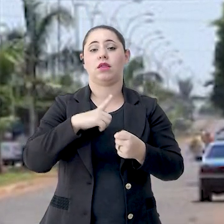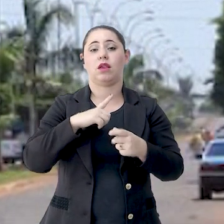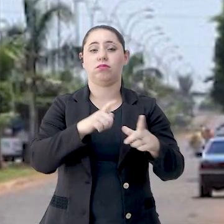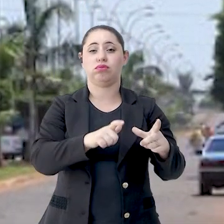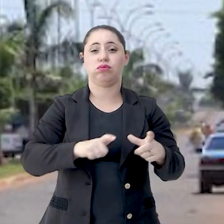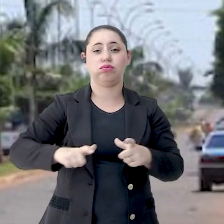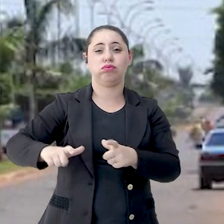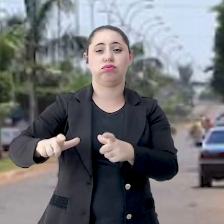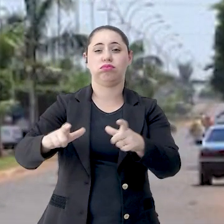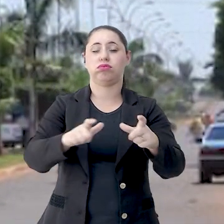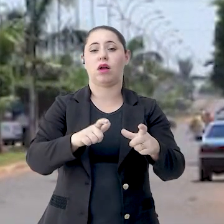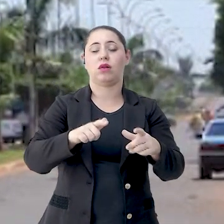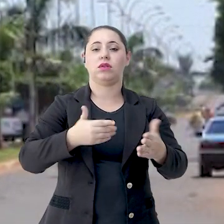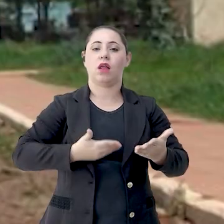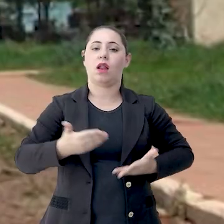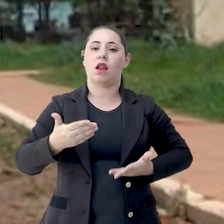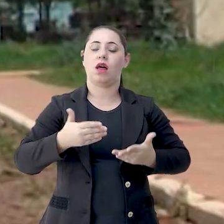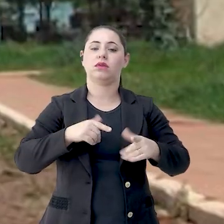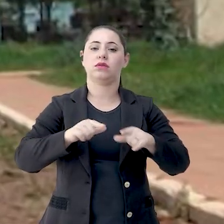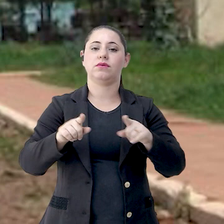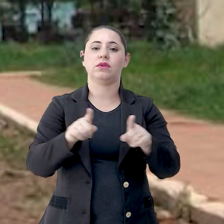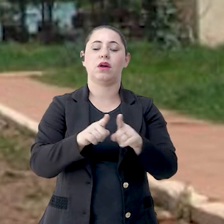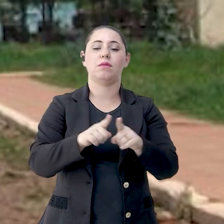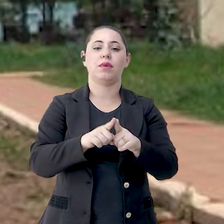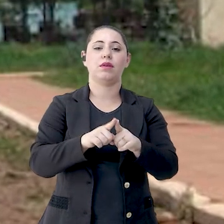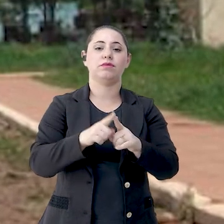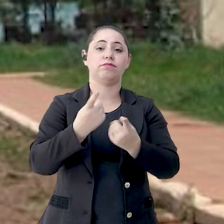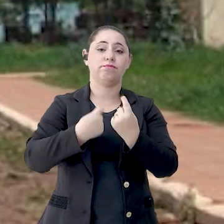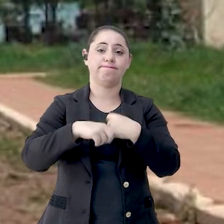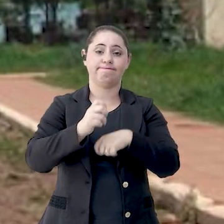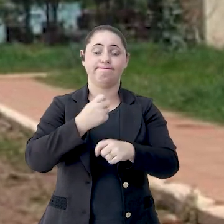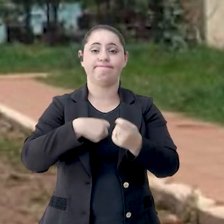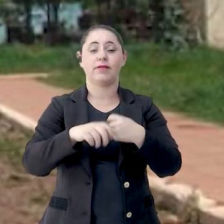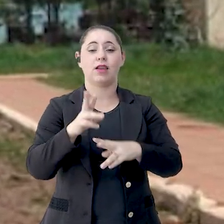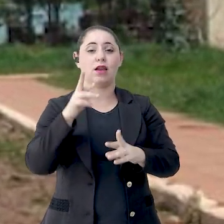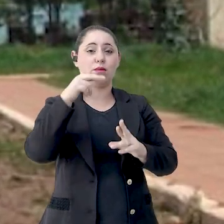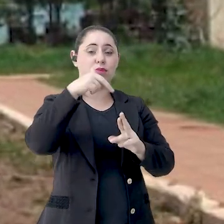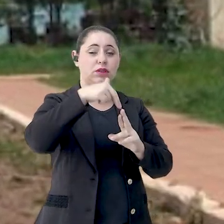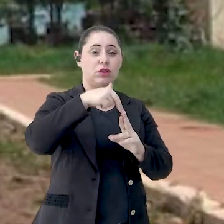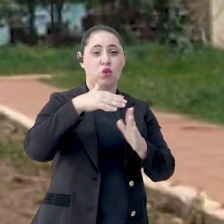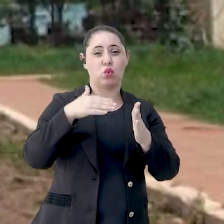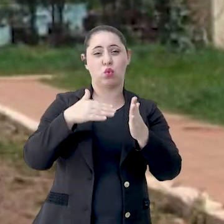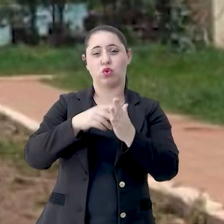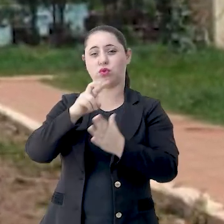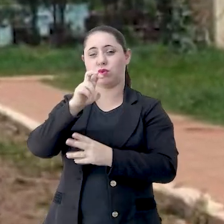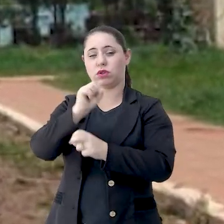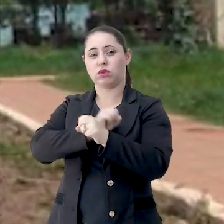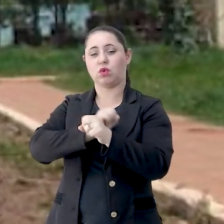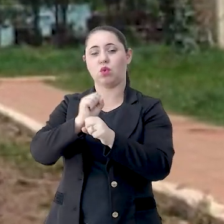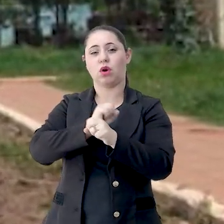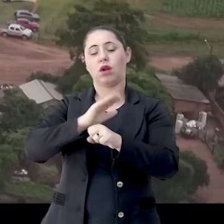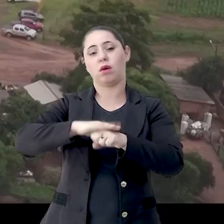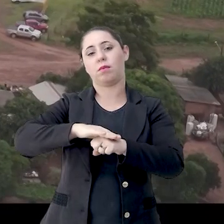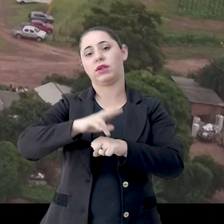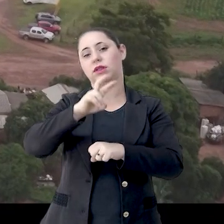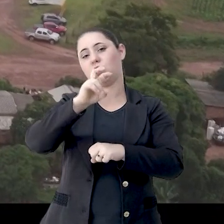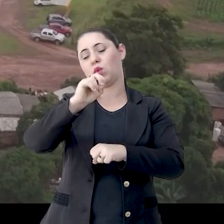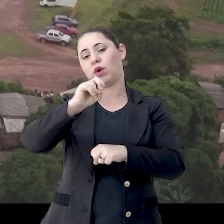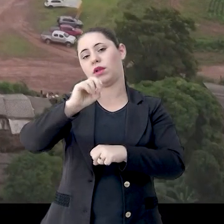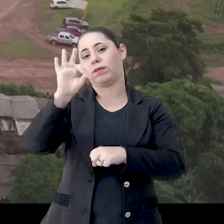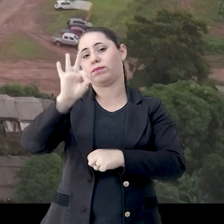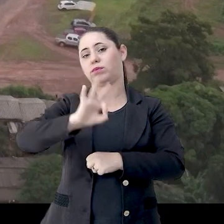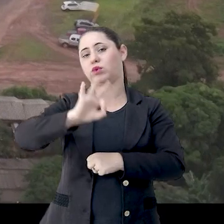de atividade econômica, representando nos últimos 5 anos mais de 50% do seu PIB.